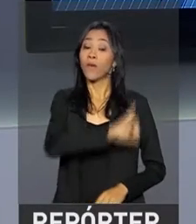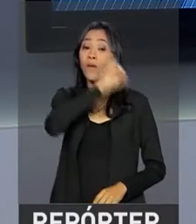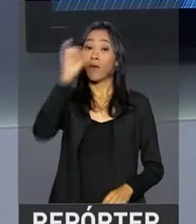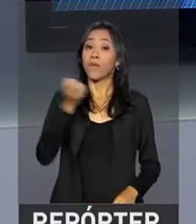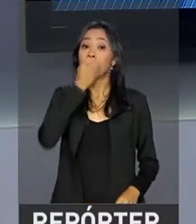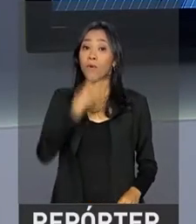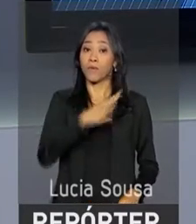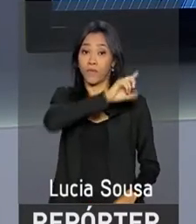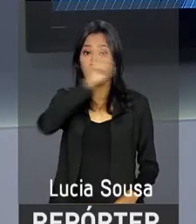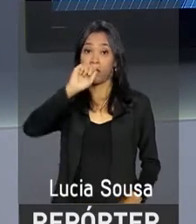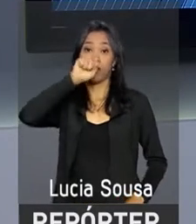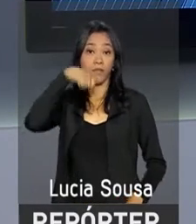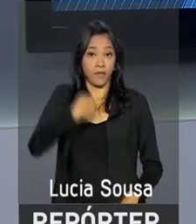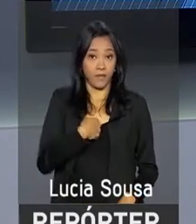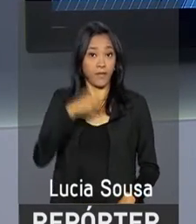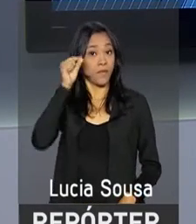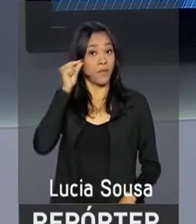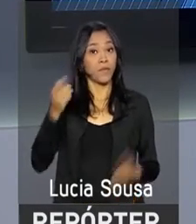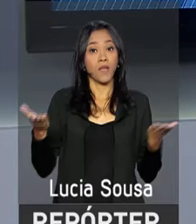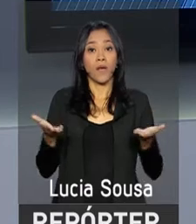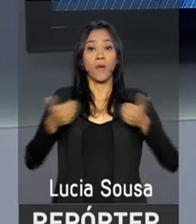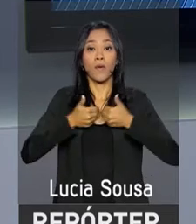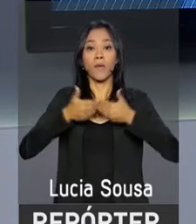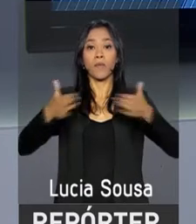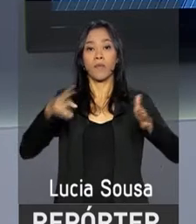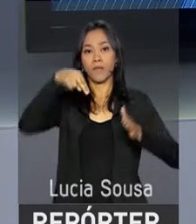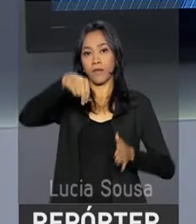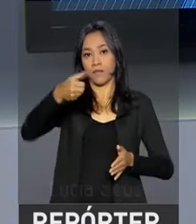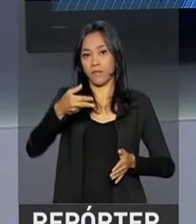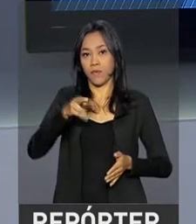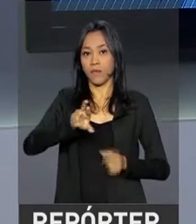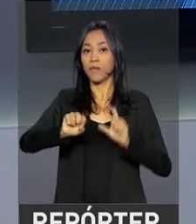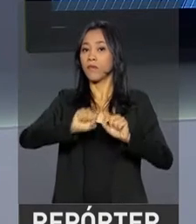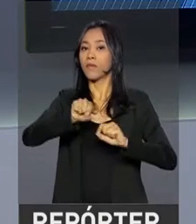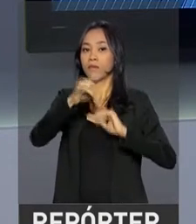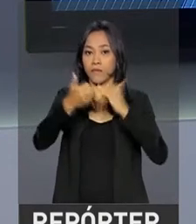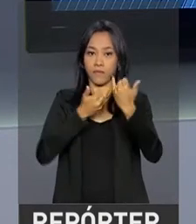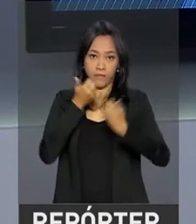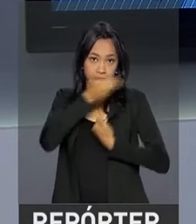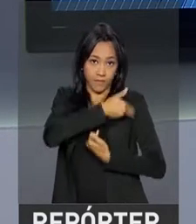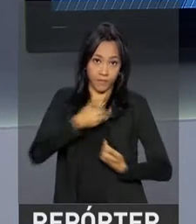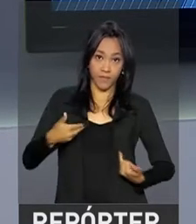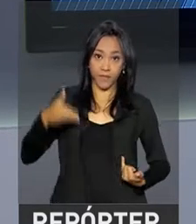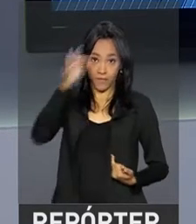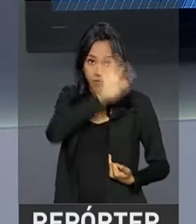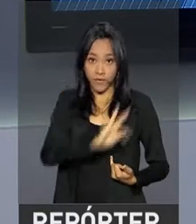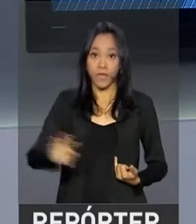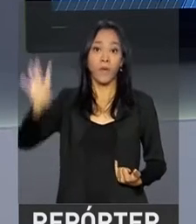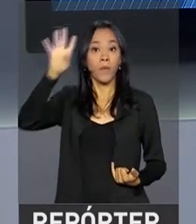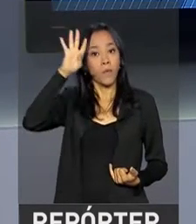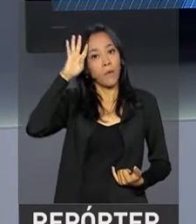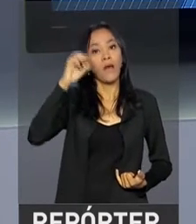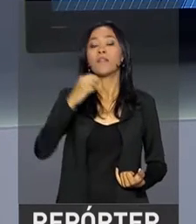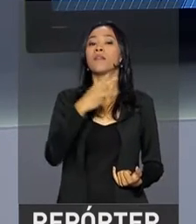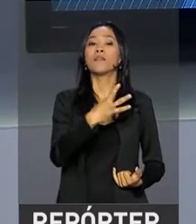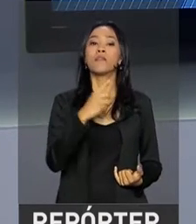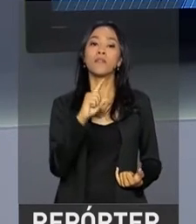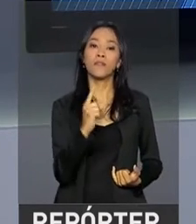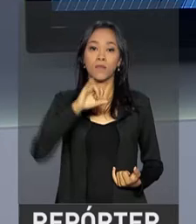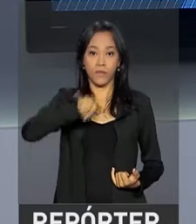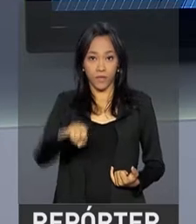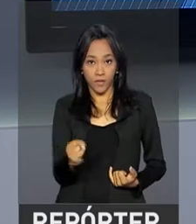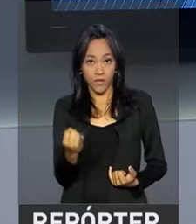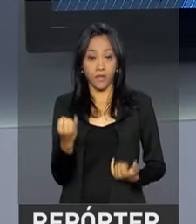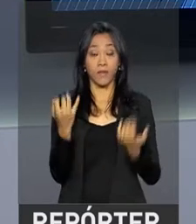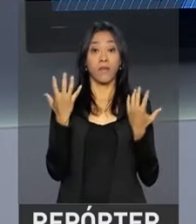Olá, bom dia. Eu sou Thaisa Dias e começa agora o Repórter NBR com as notícias do governo federal desta quarta-feira, 31 de janeiro.